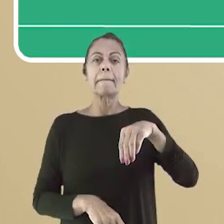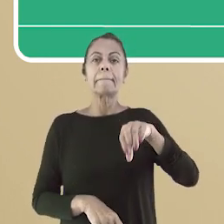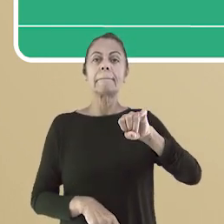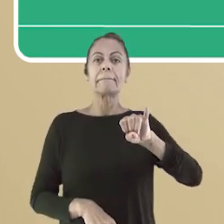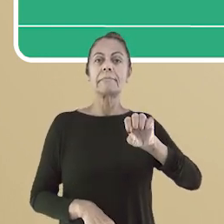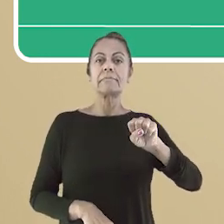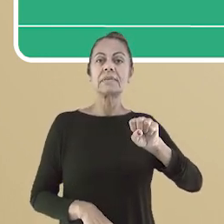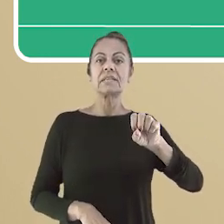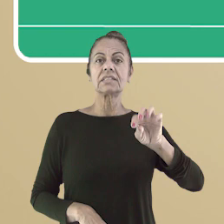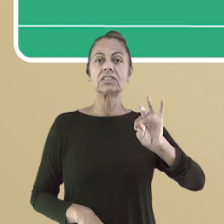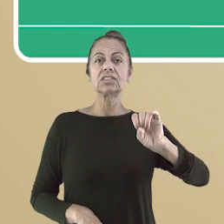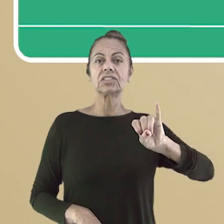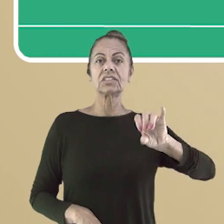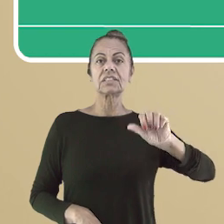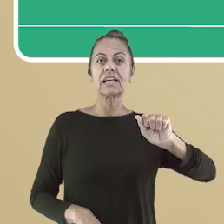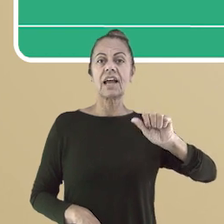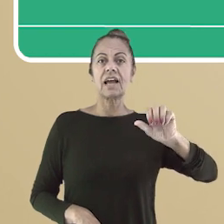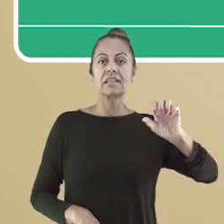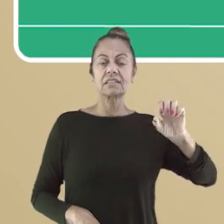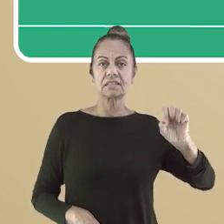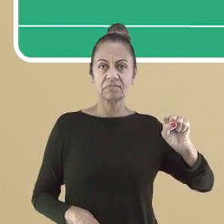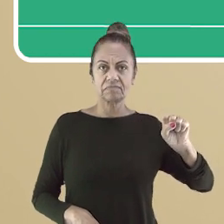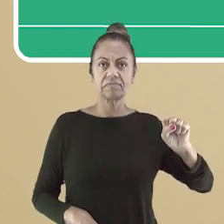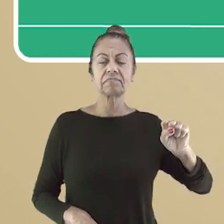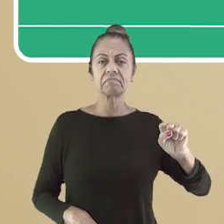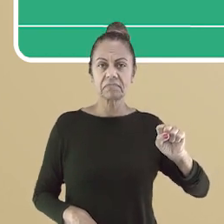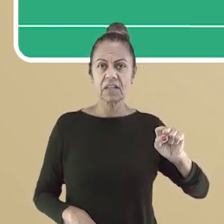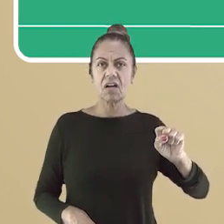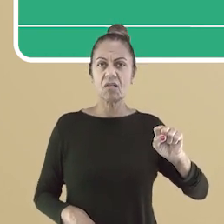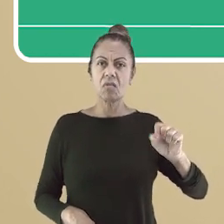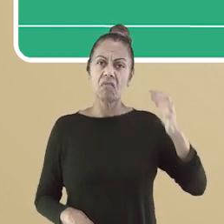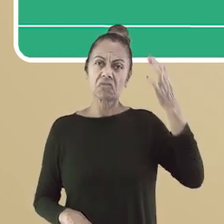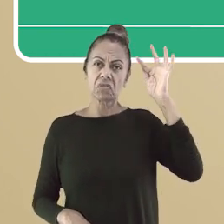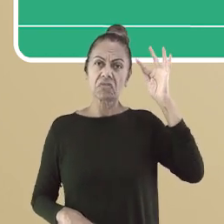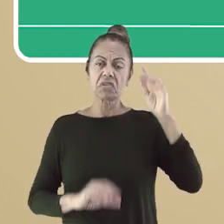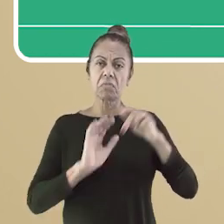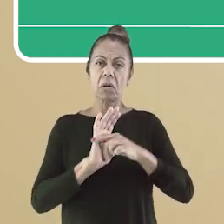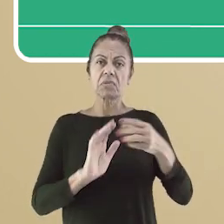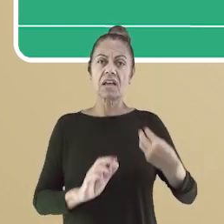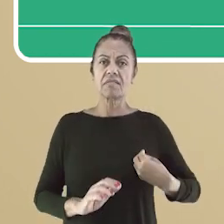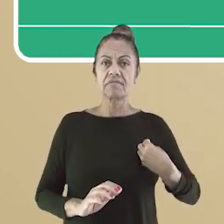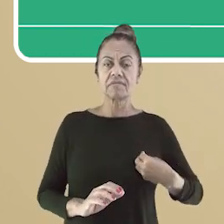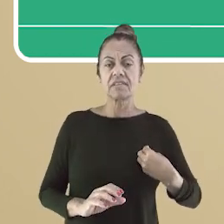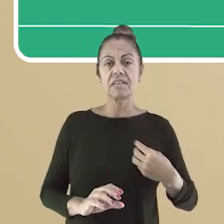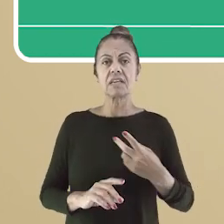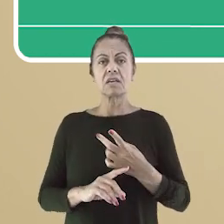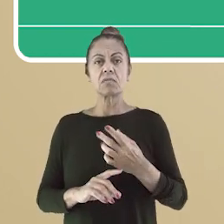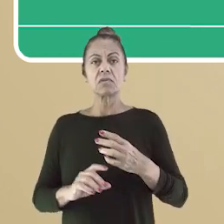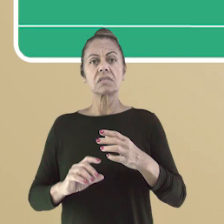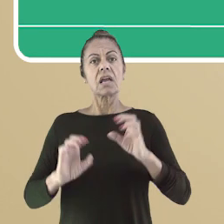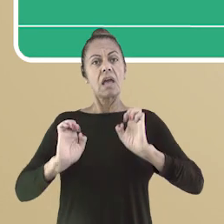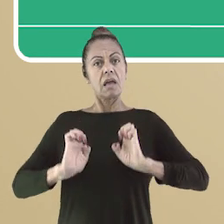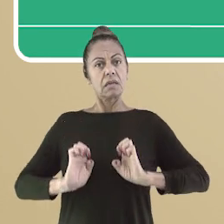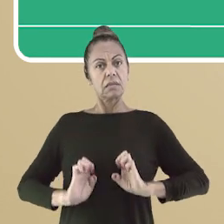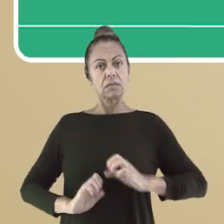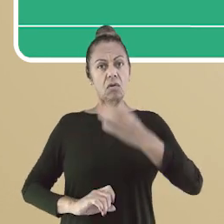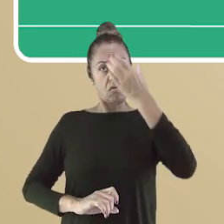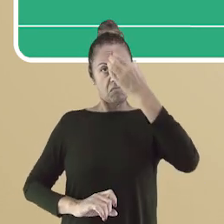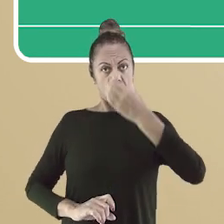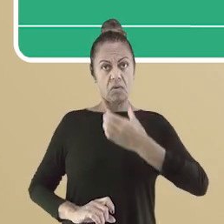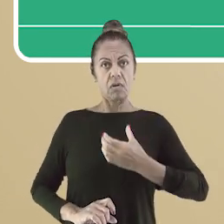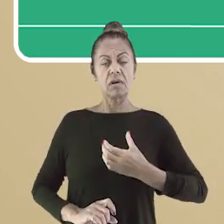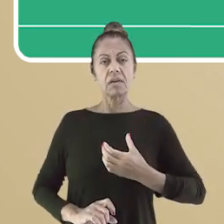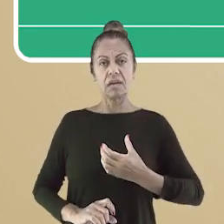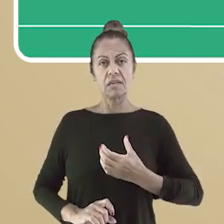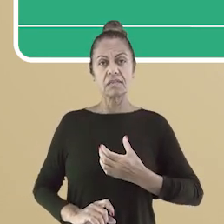E também ainda tem as místicas ou filosofias de vida, aquelas que buscam a espiritualidade por meio